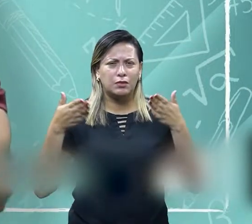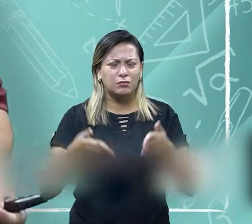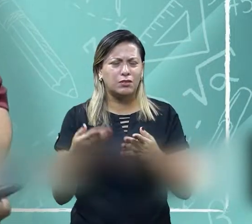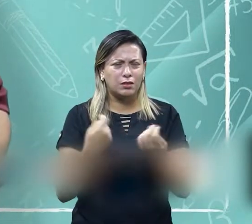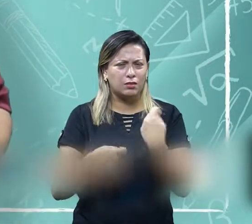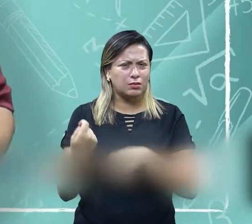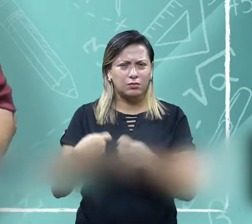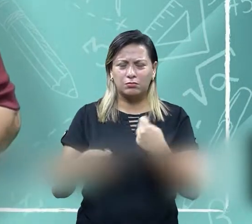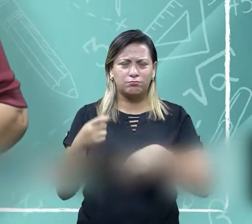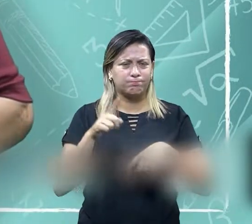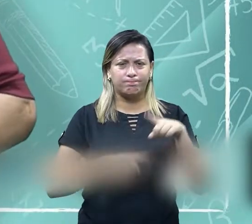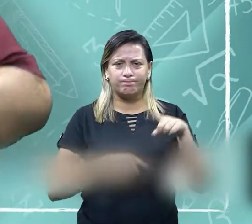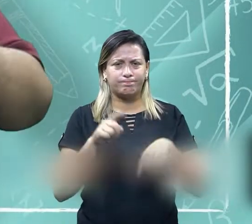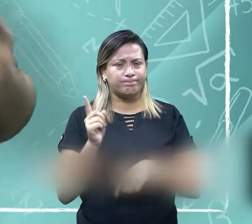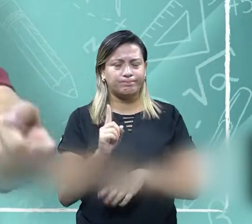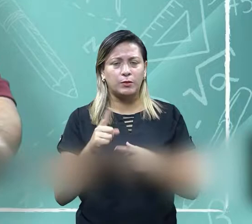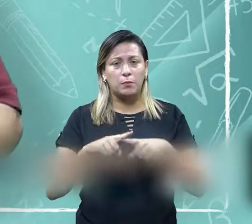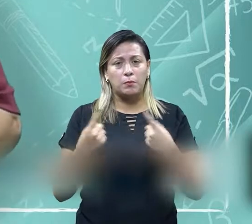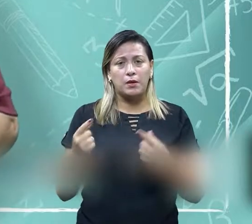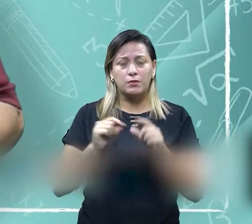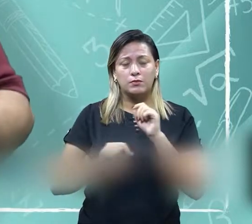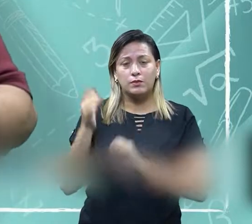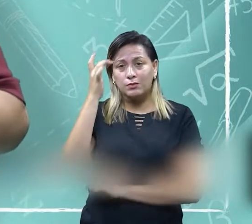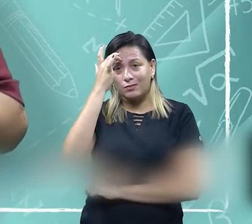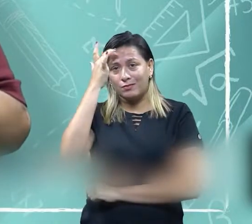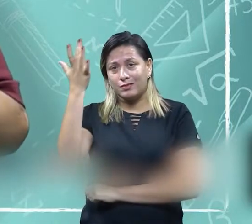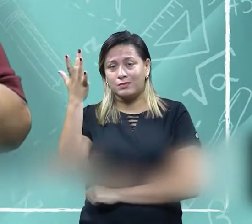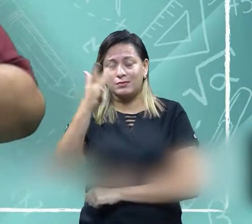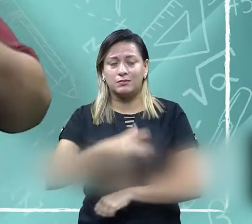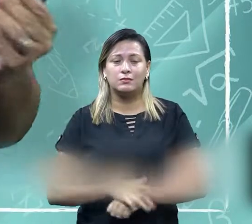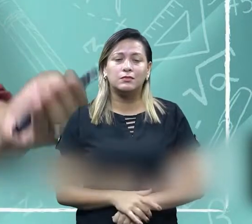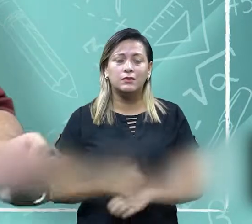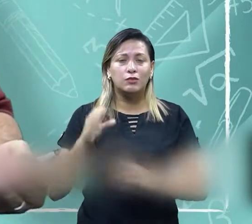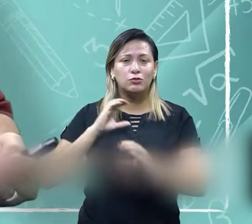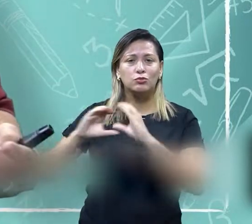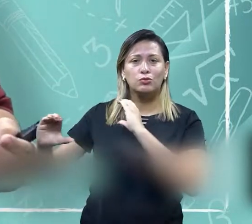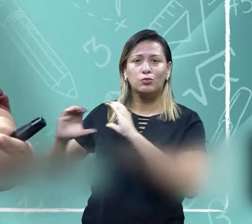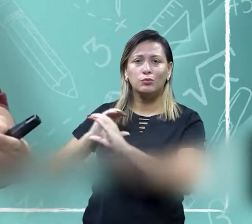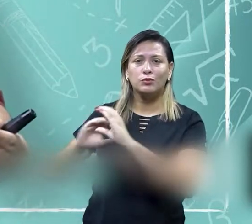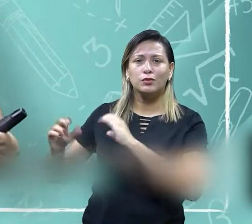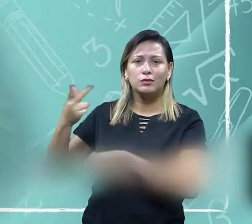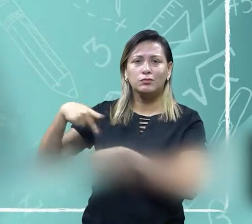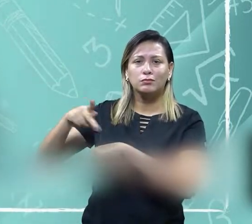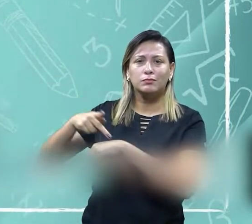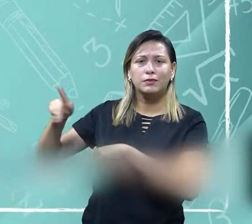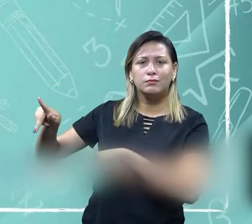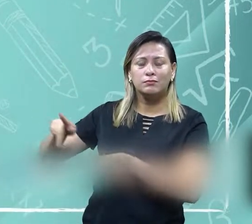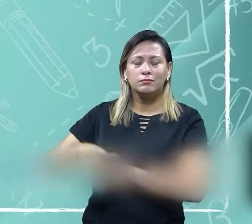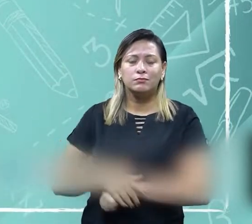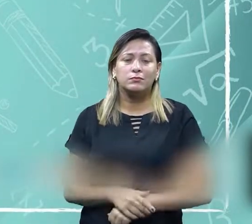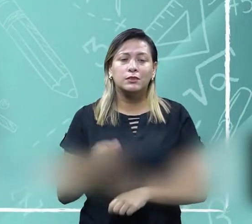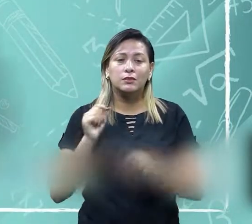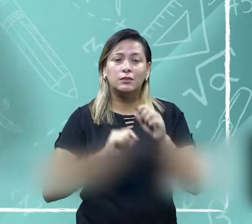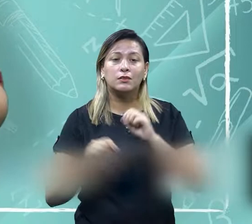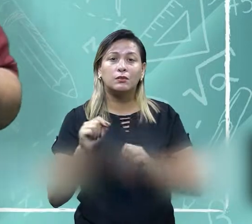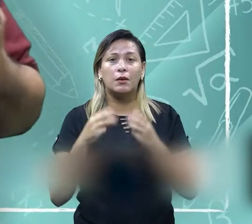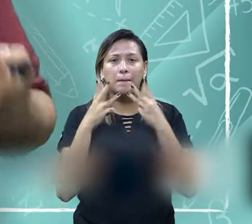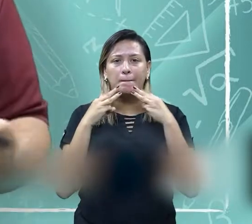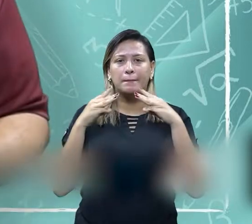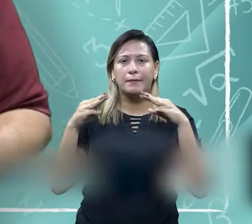negociação de produtos, mas sim de facilidade de comunicação entre países. É o que nós chamamos de